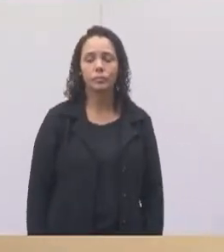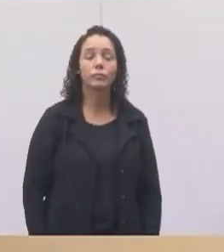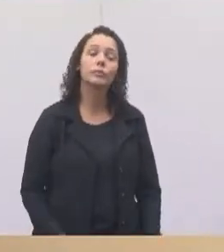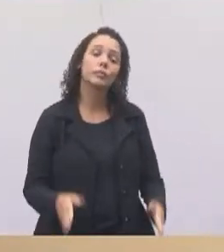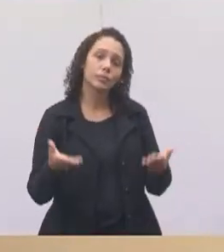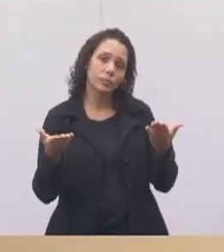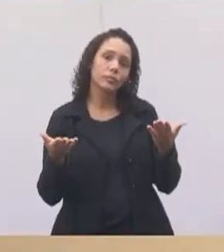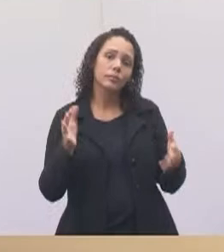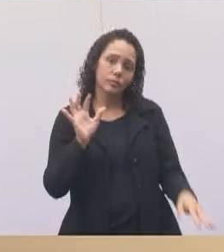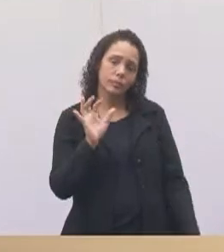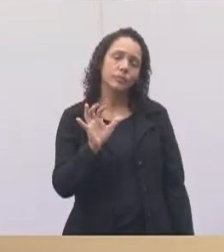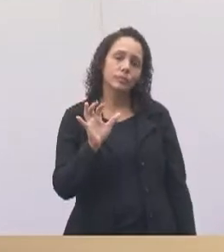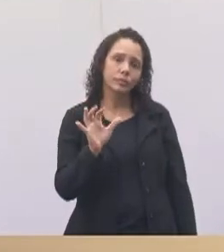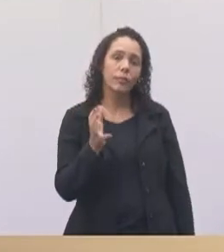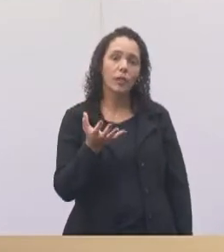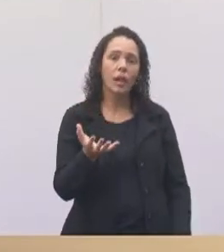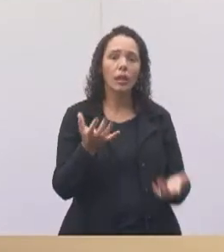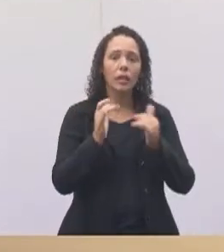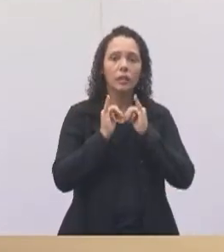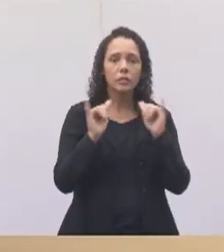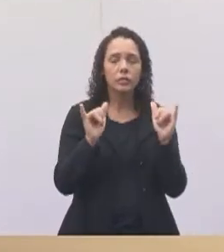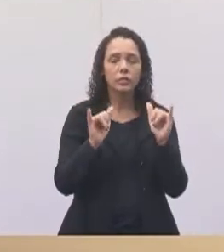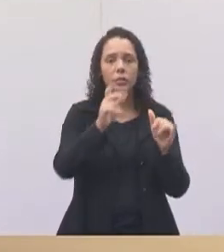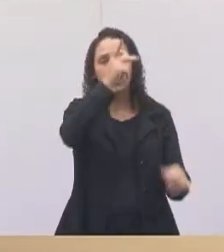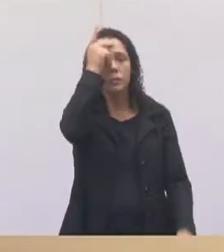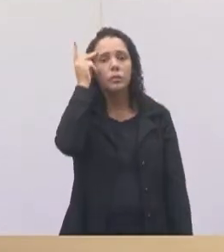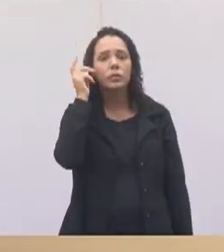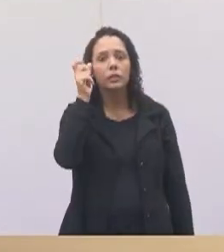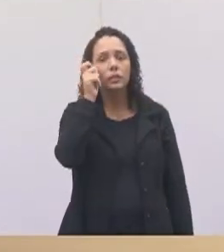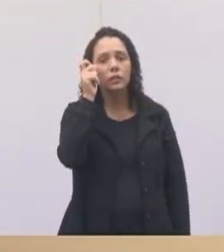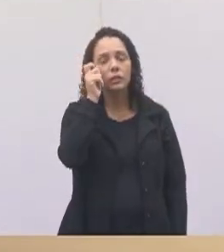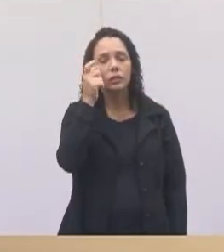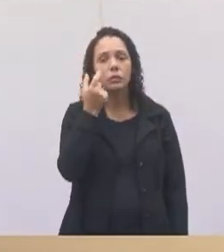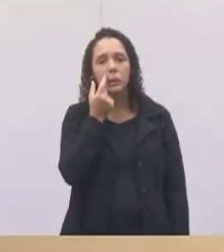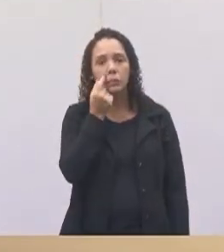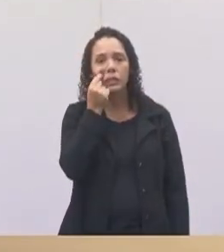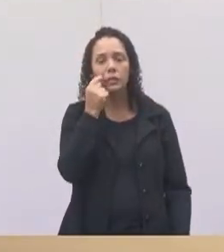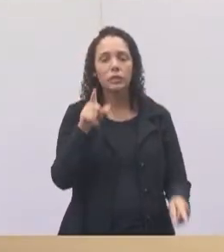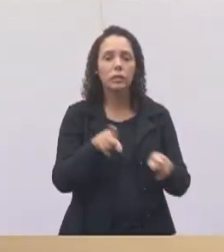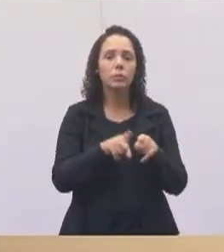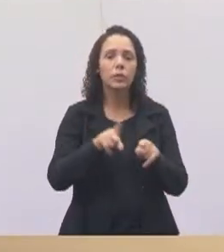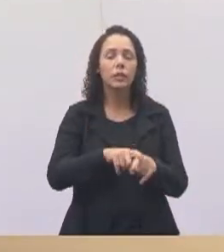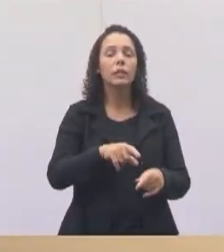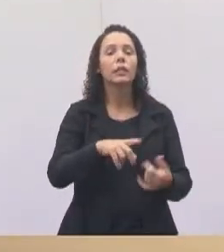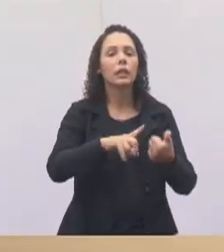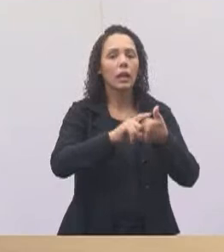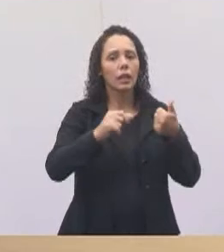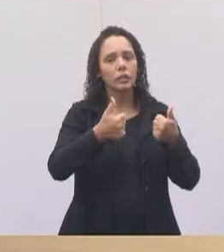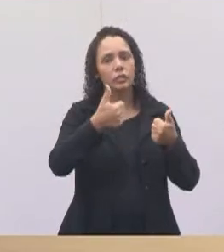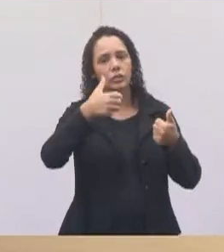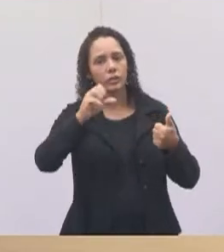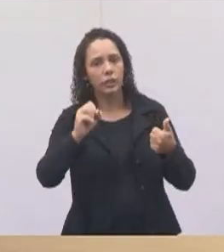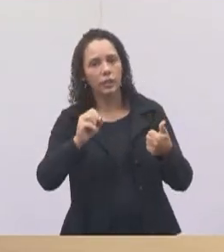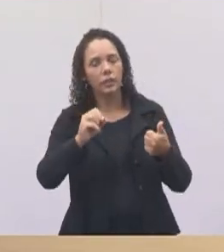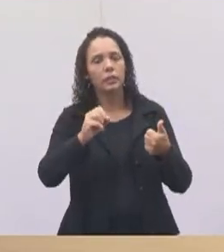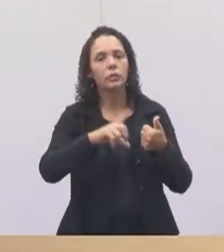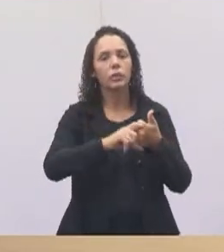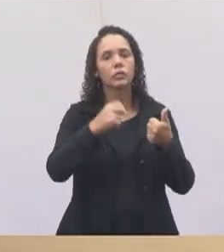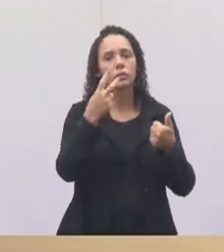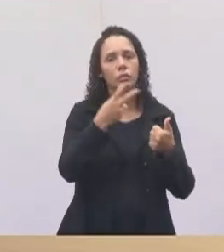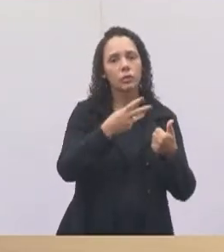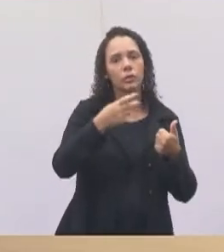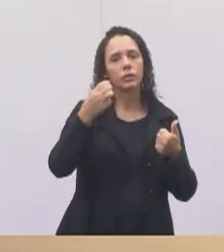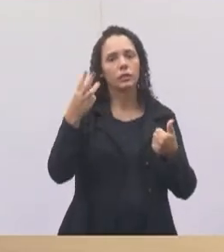Então é isso, eu quero dizer para vocês que estão em casa, você que está aqui nos assistindo, que de 10 artigos, o 2, o 3,